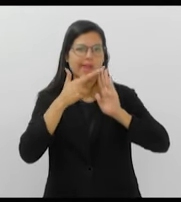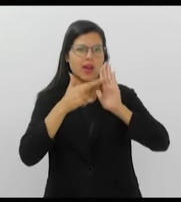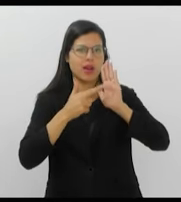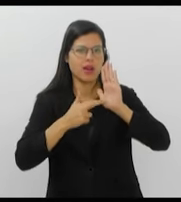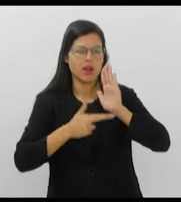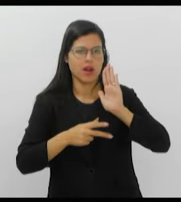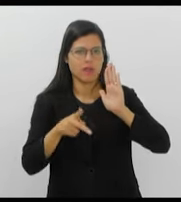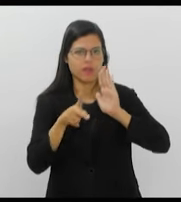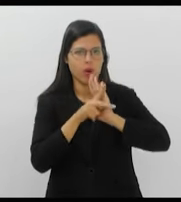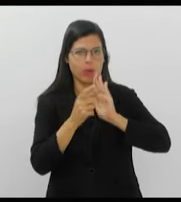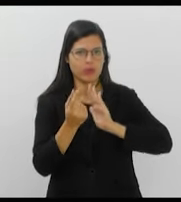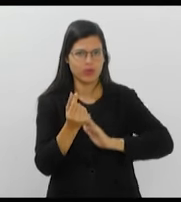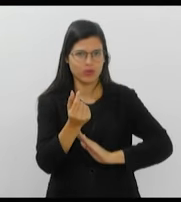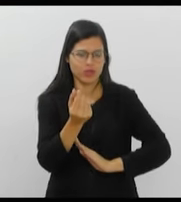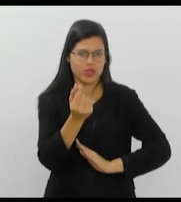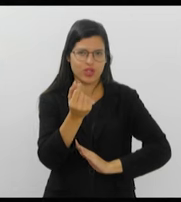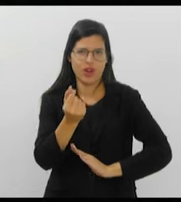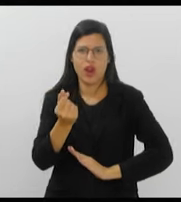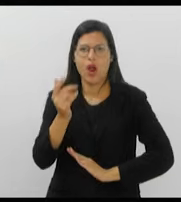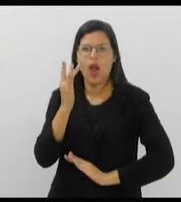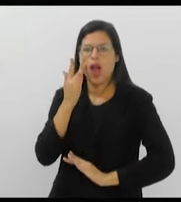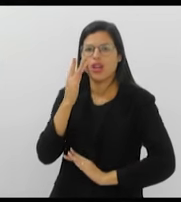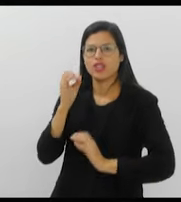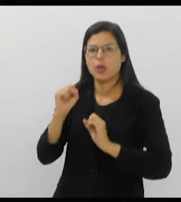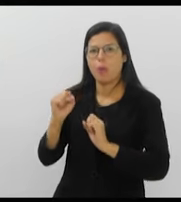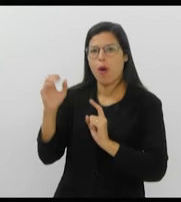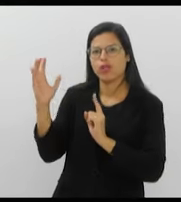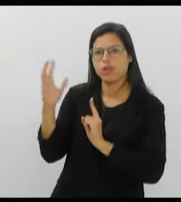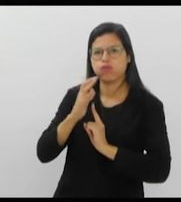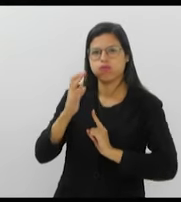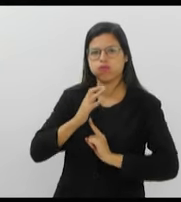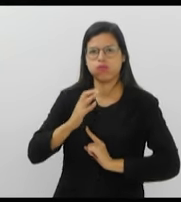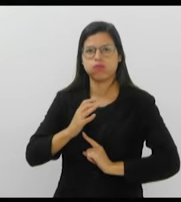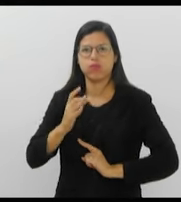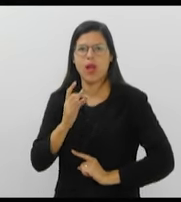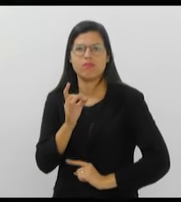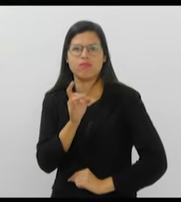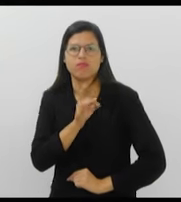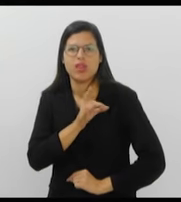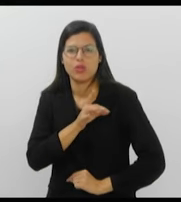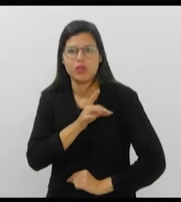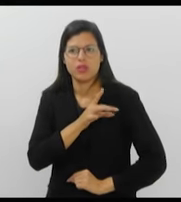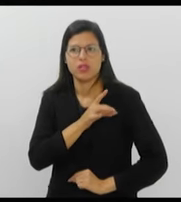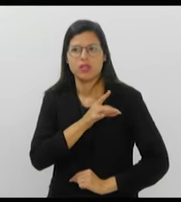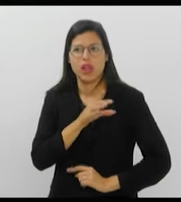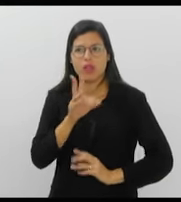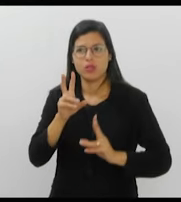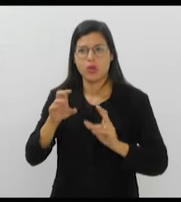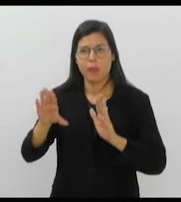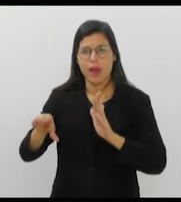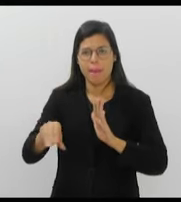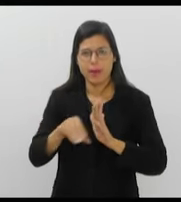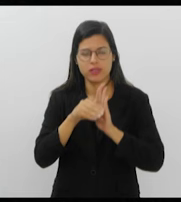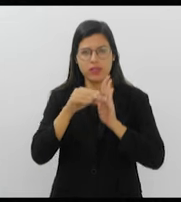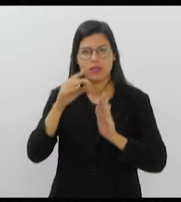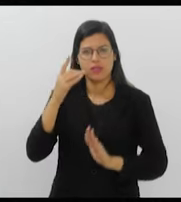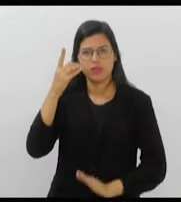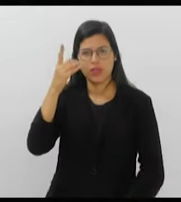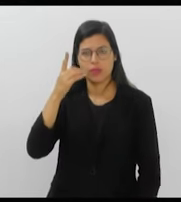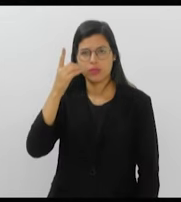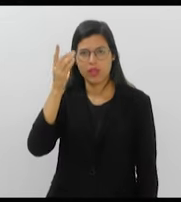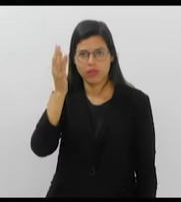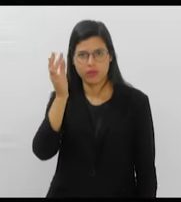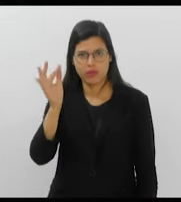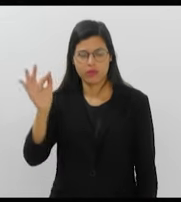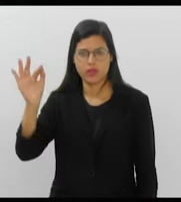comprar, amedrontar, encurralar as emendas do deputado federal Carlos Jordi. Elas